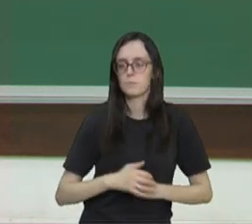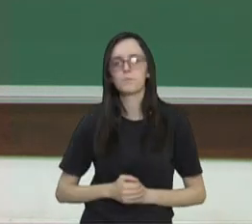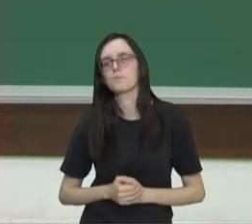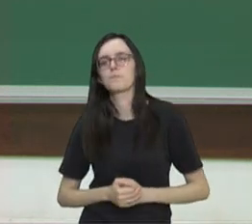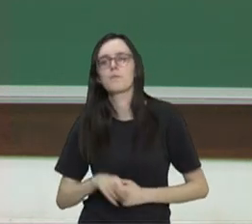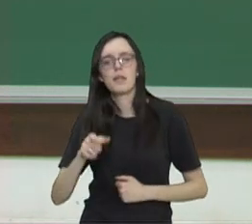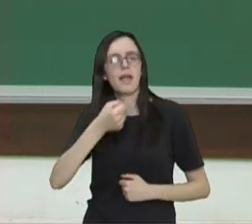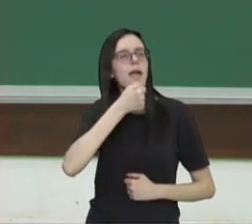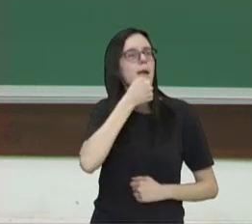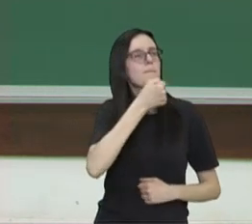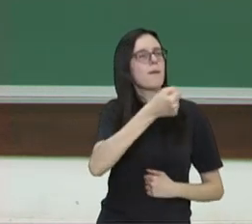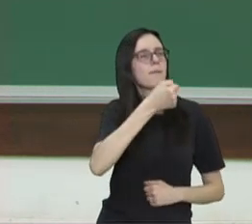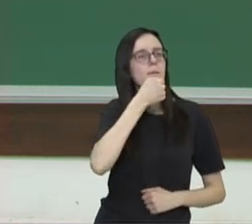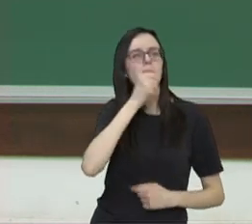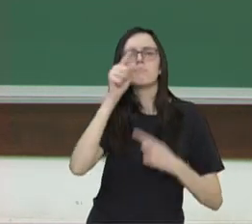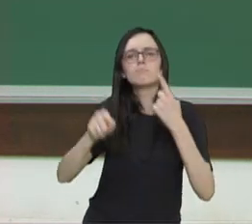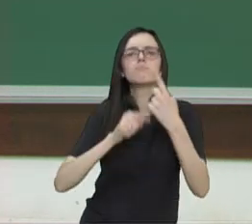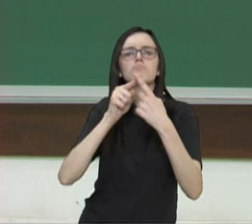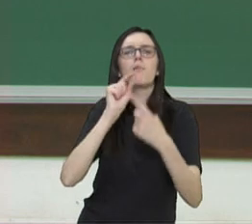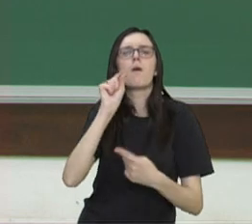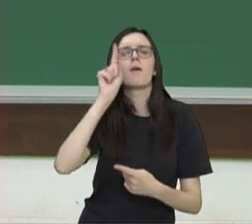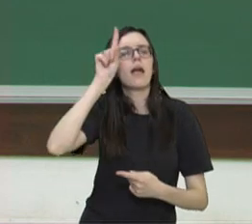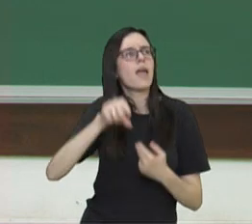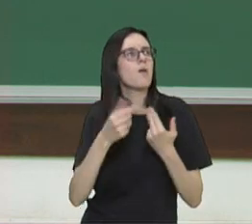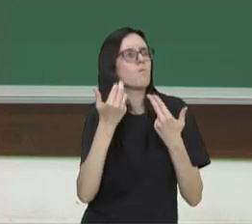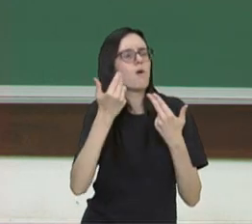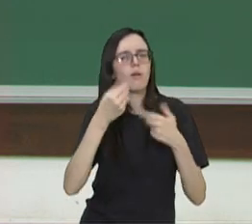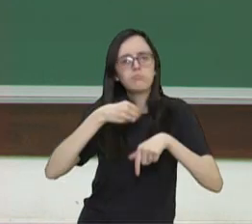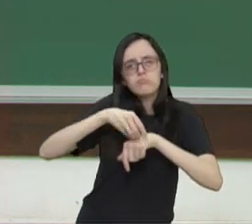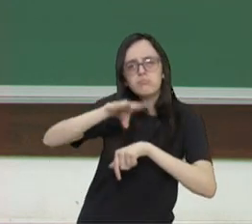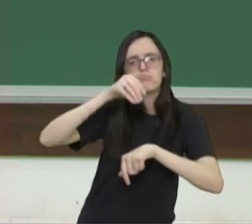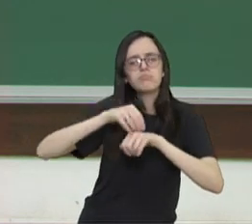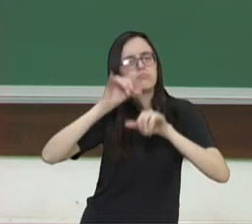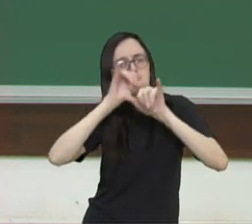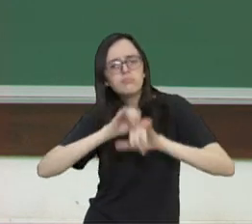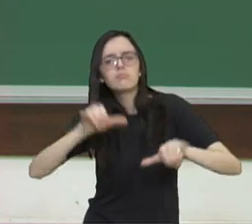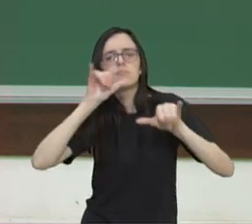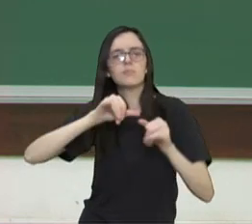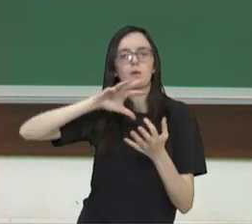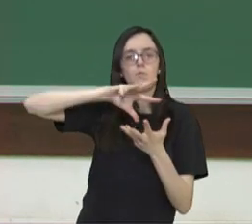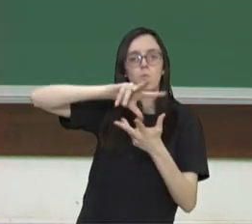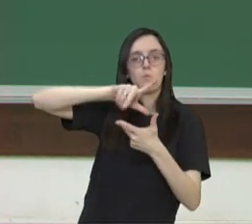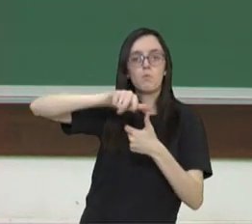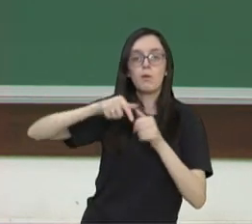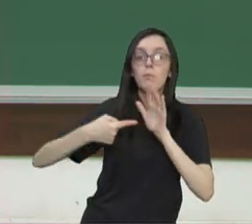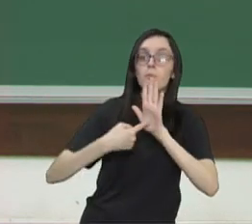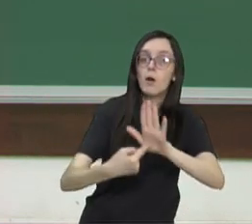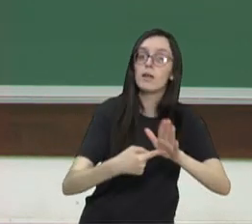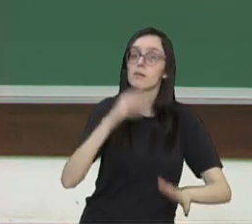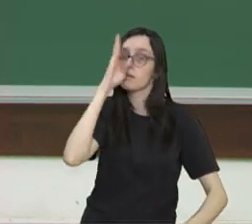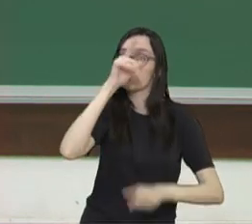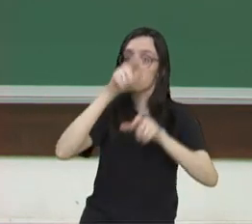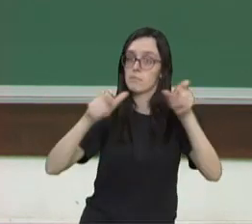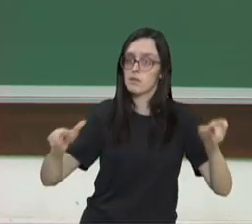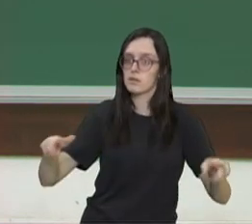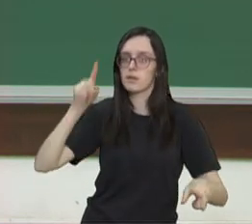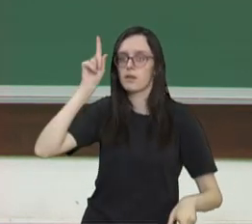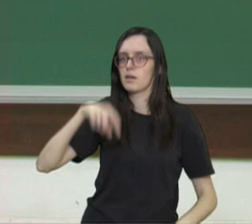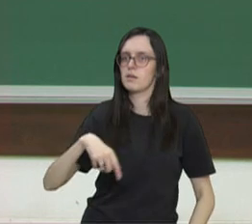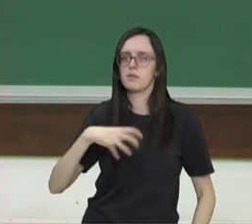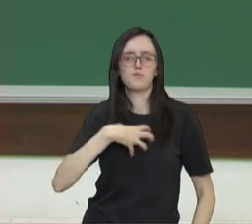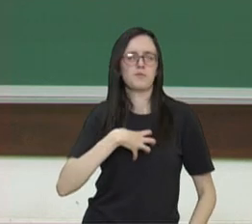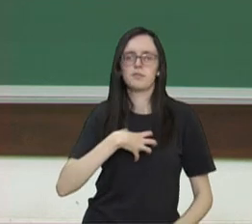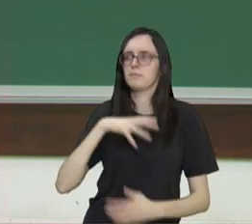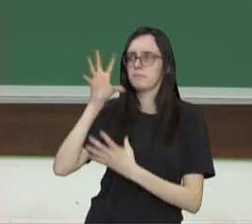O Repórter Esso tinha como função trazer as notícias do mundo para os brasileiros. Um formato extremamente